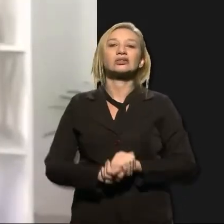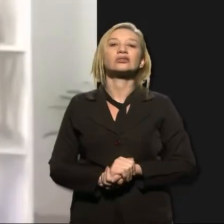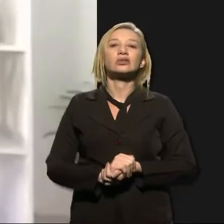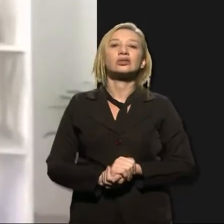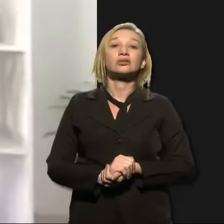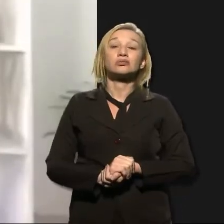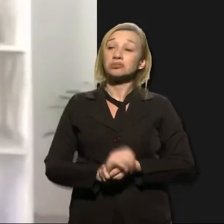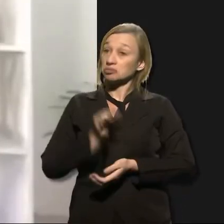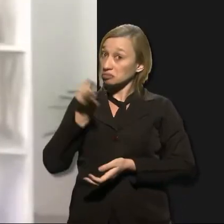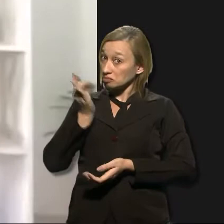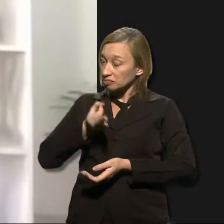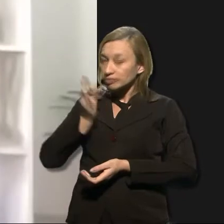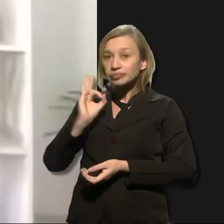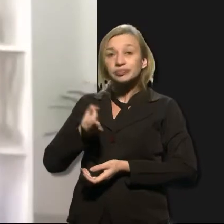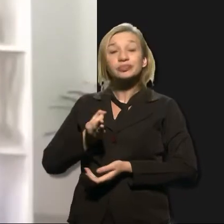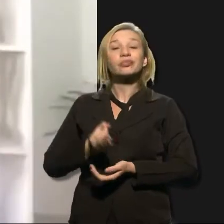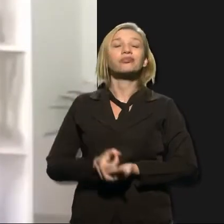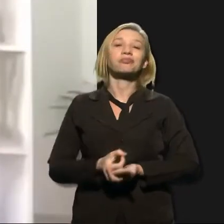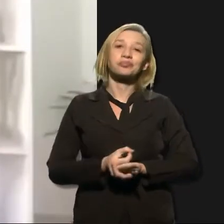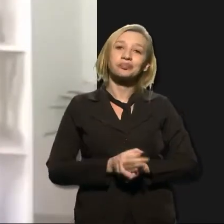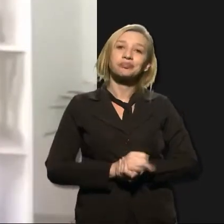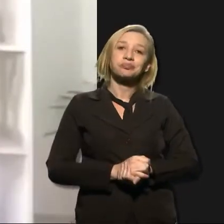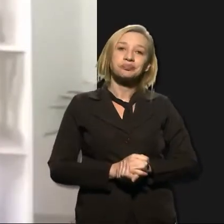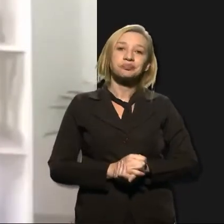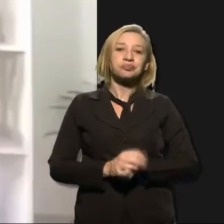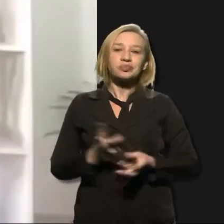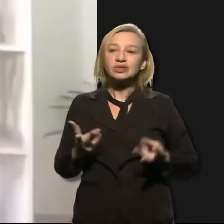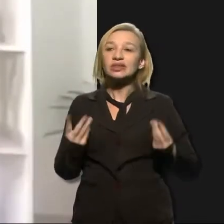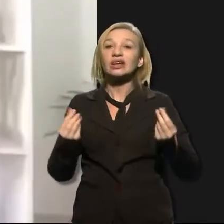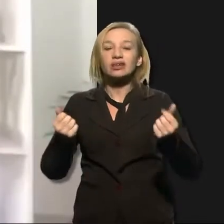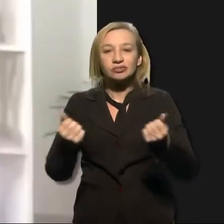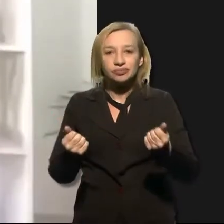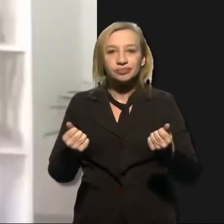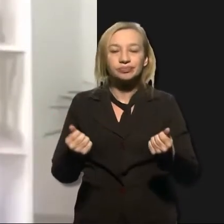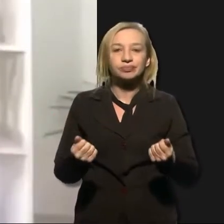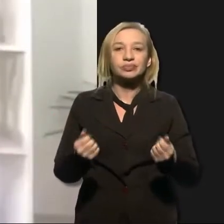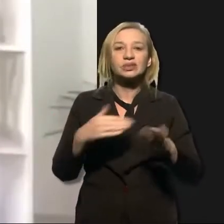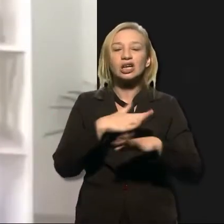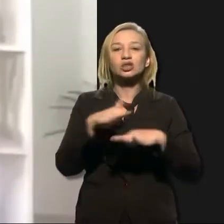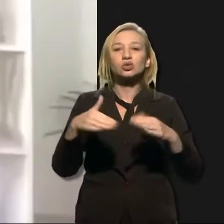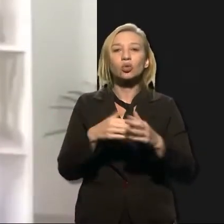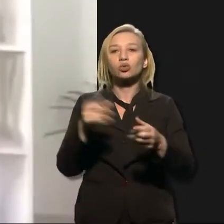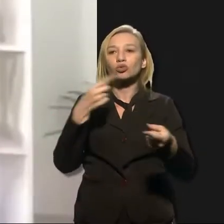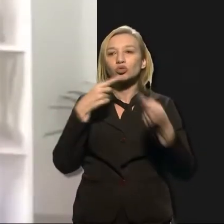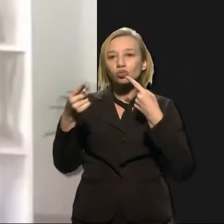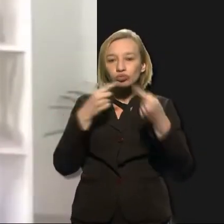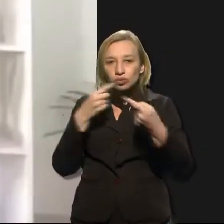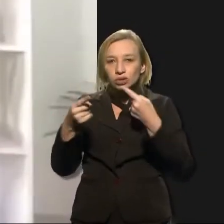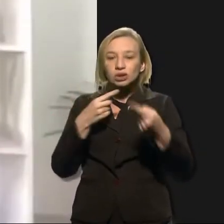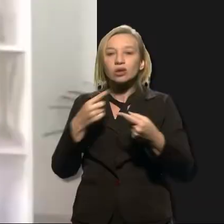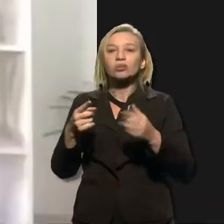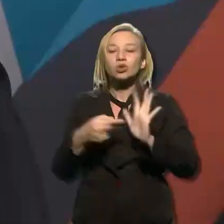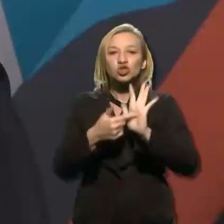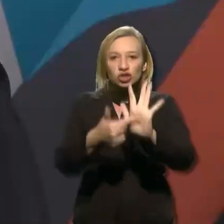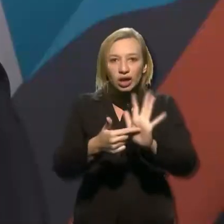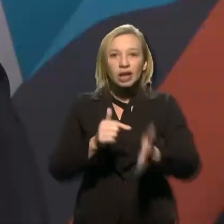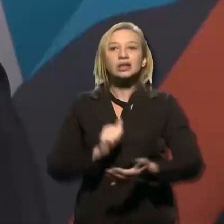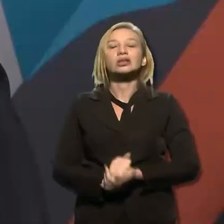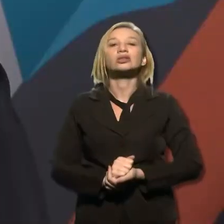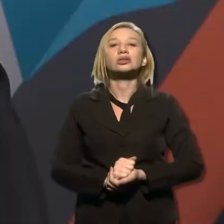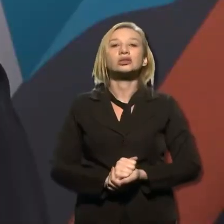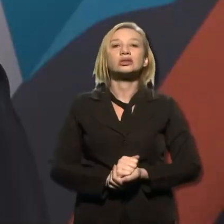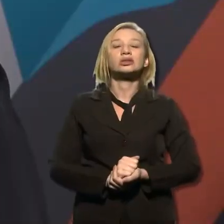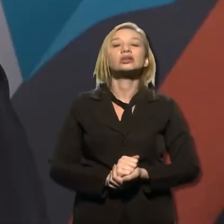o presidente da casa, o André Siciliano, foi muito certeiro e muito sensível a